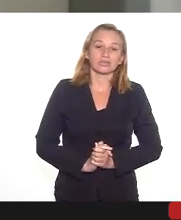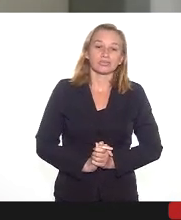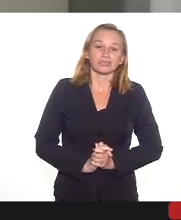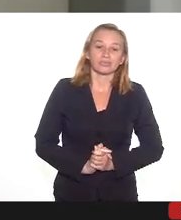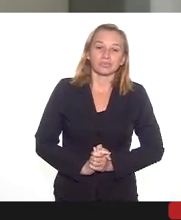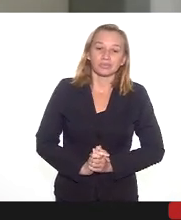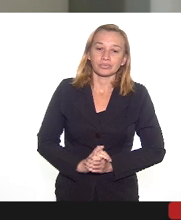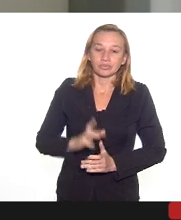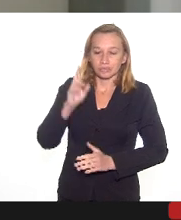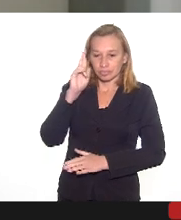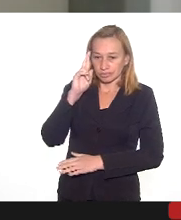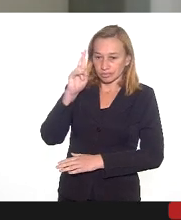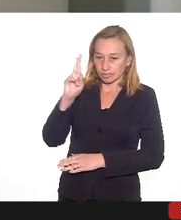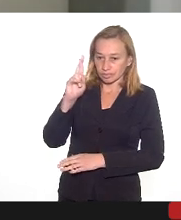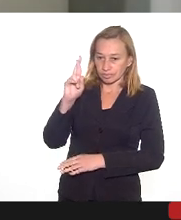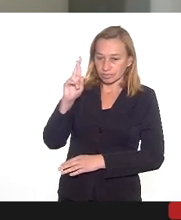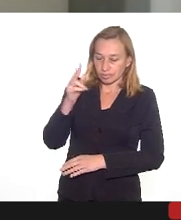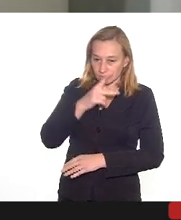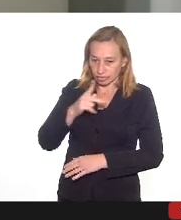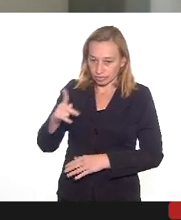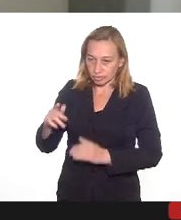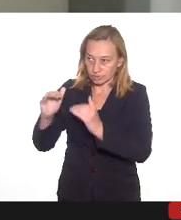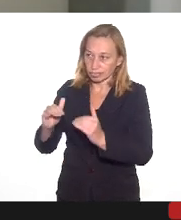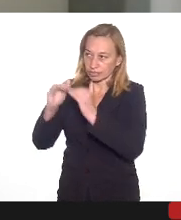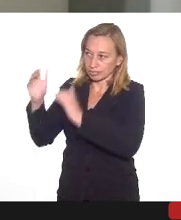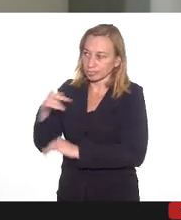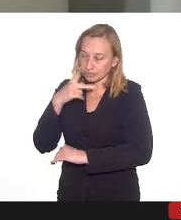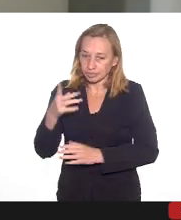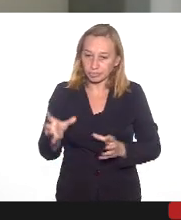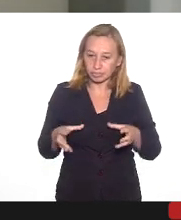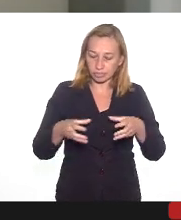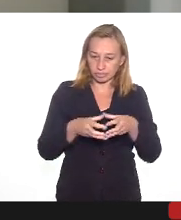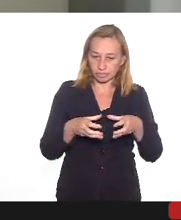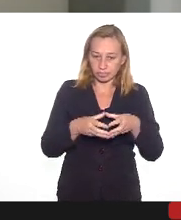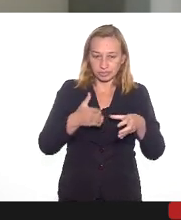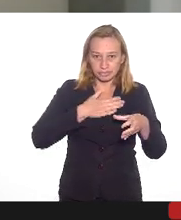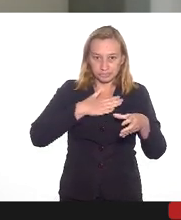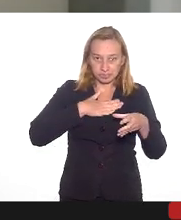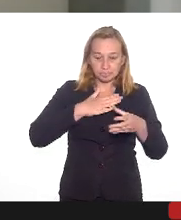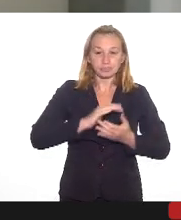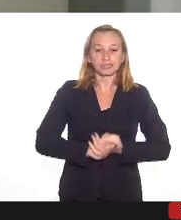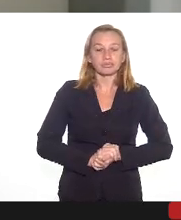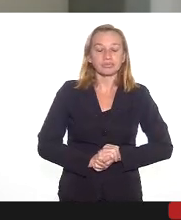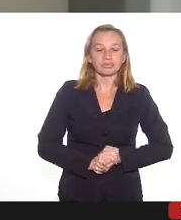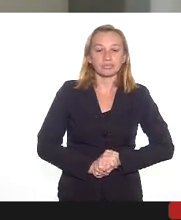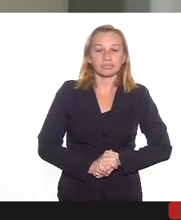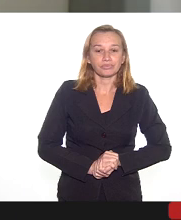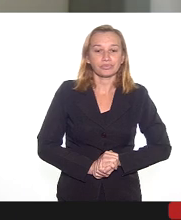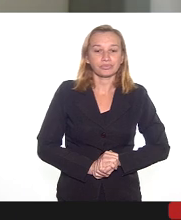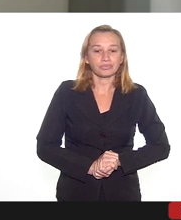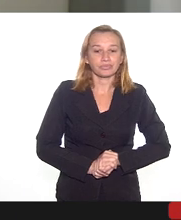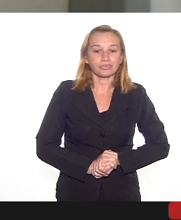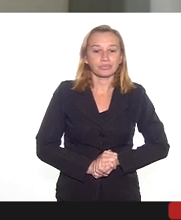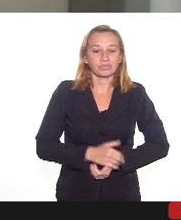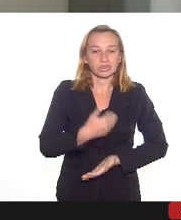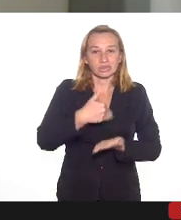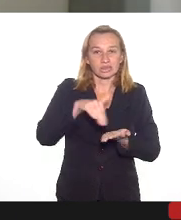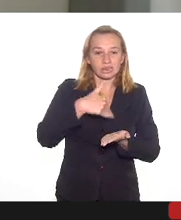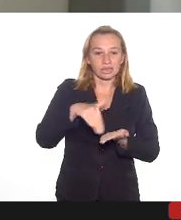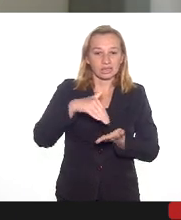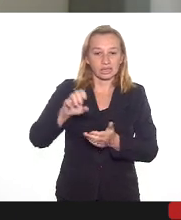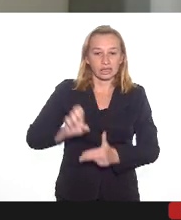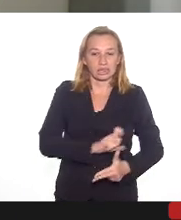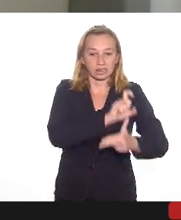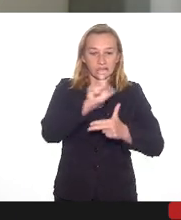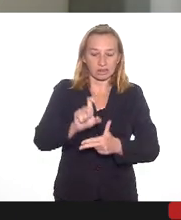Excelência desejando, eu coloco a minha equipe, já tinha sugerido isso na semana passada, a gente coloca a equipe aqui da Secretaria Executiva,